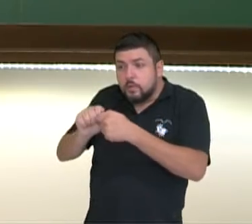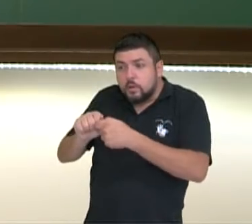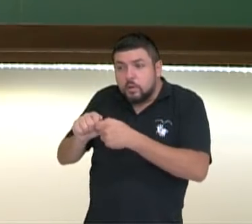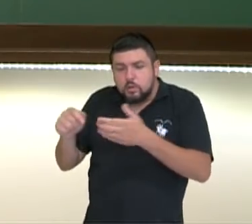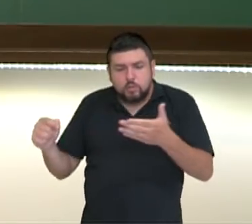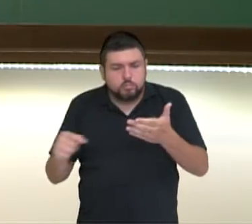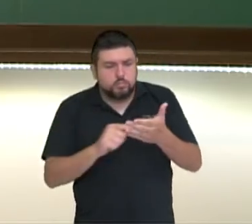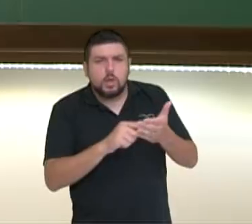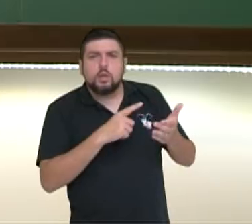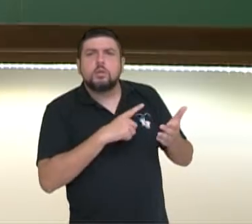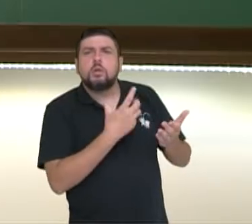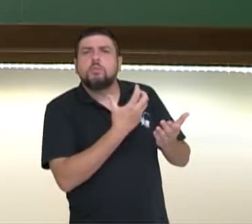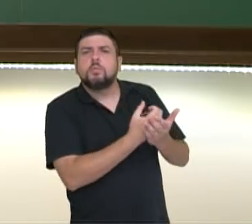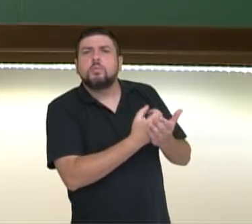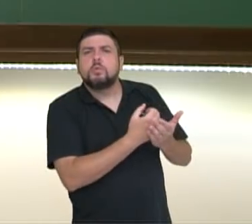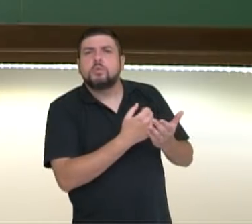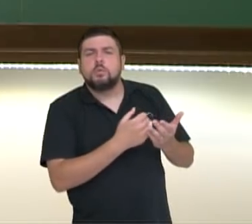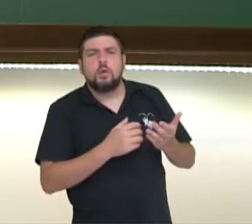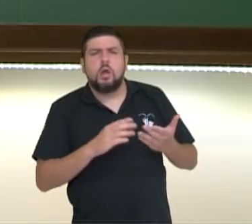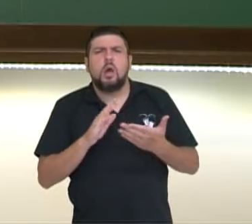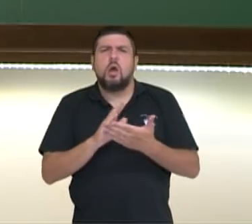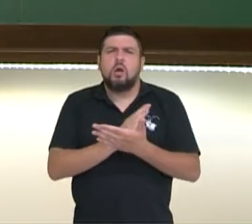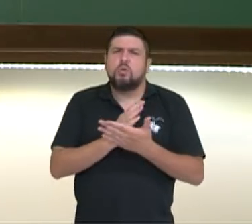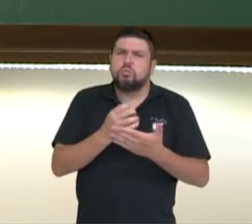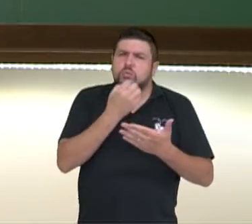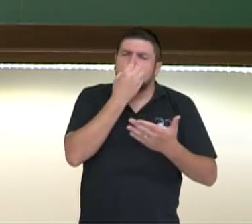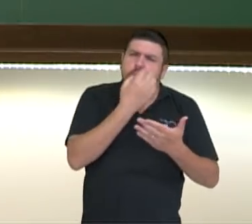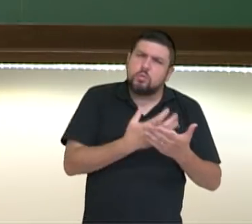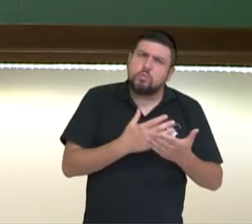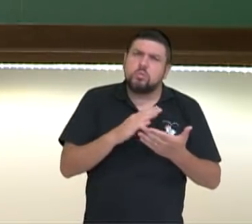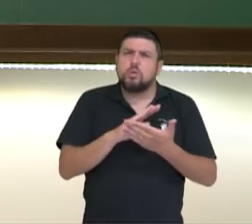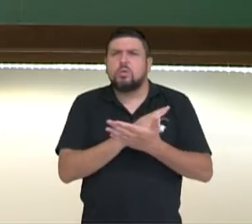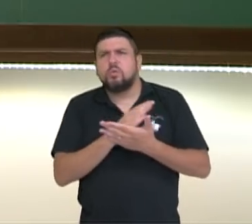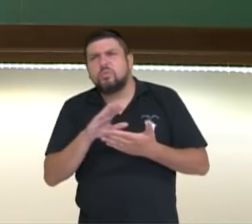Alguns melhores, outros piores, né? Uns que funcionam